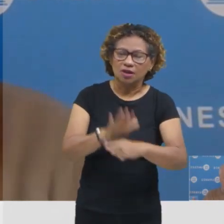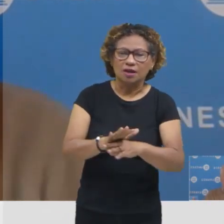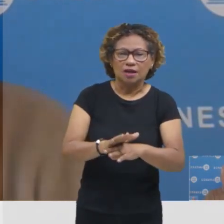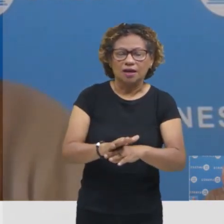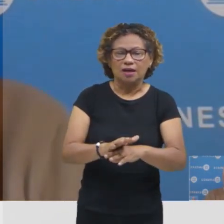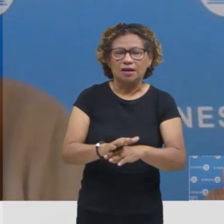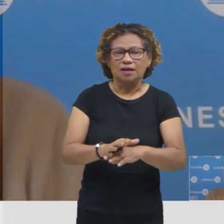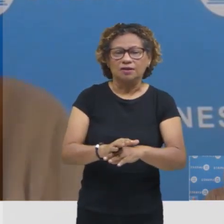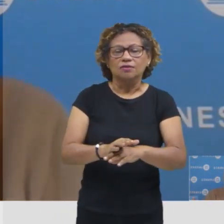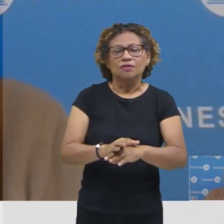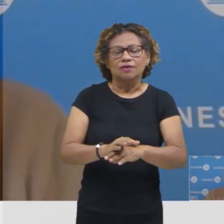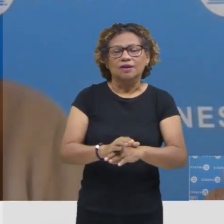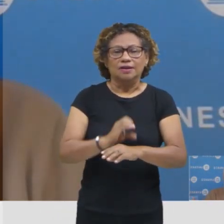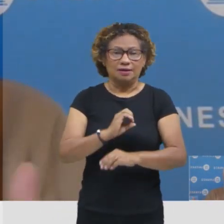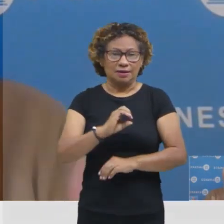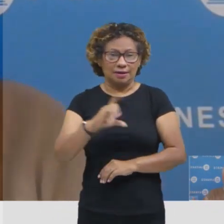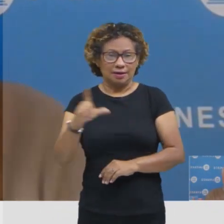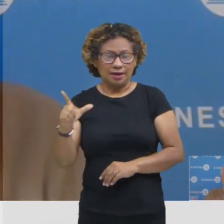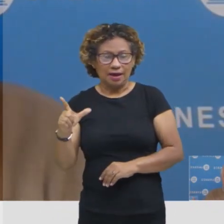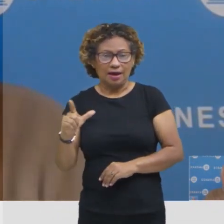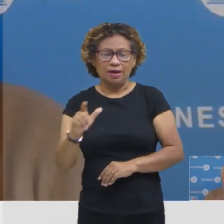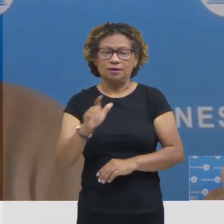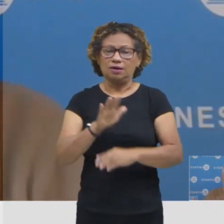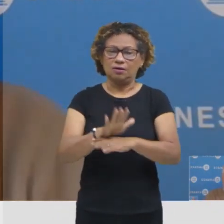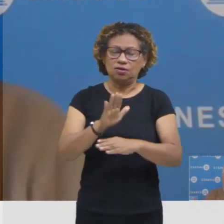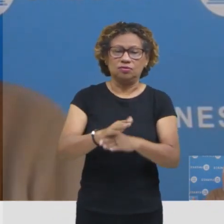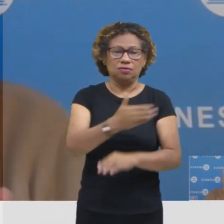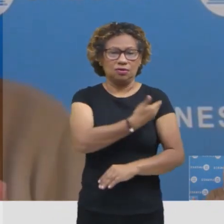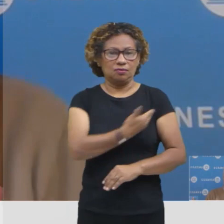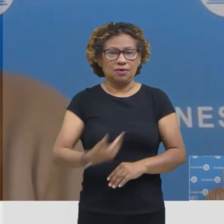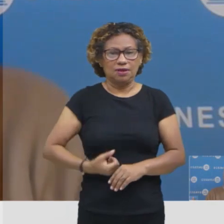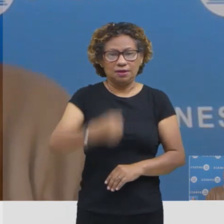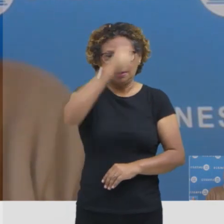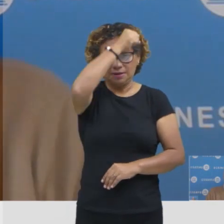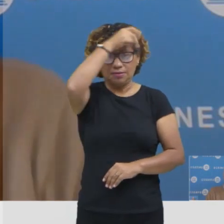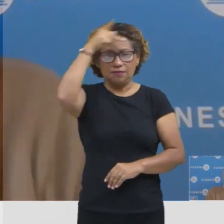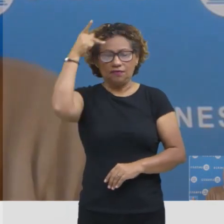das prefeituras, dos estados, dos governos,